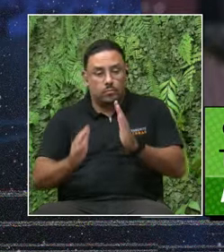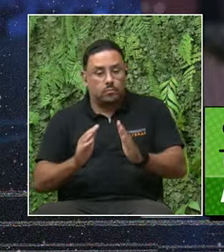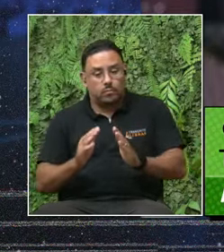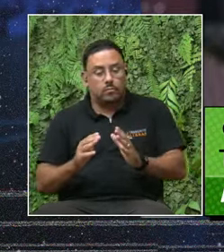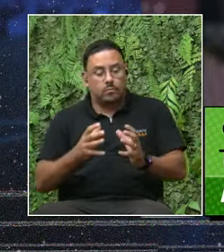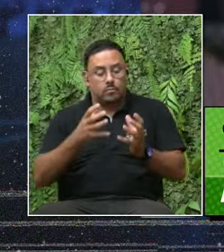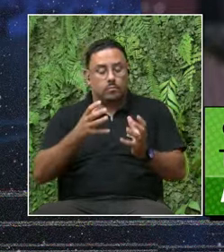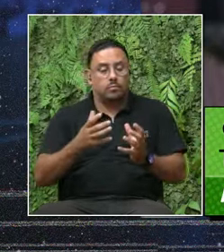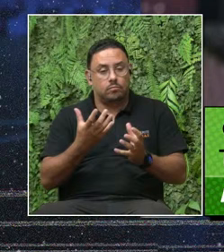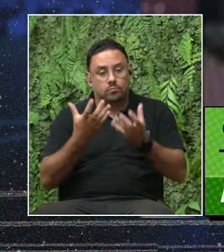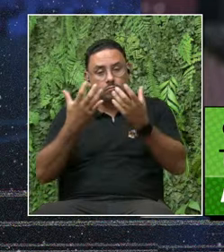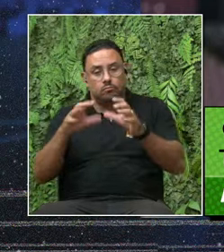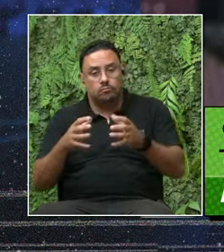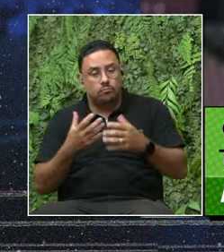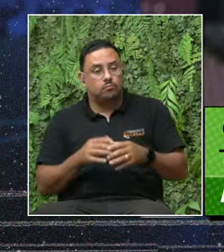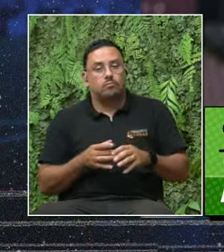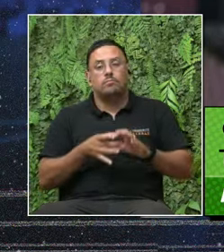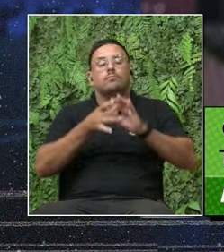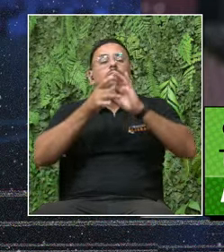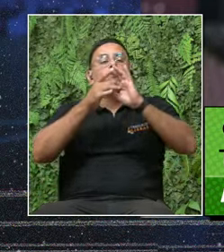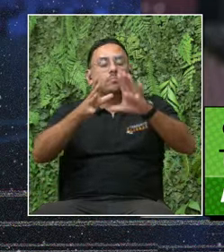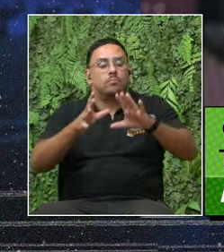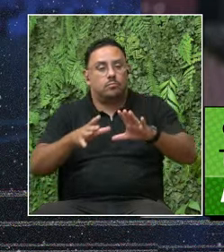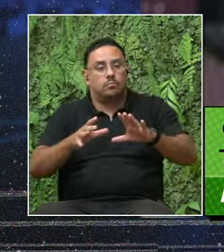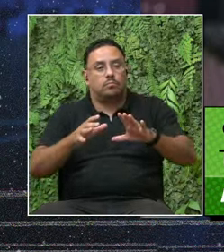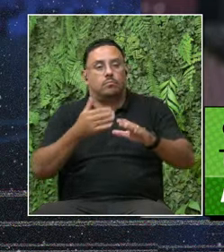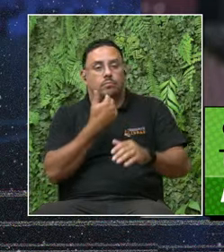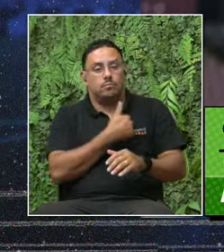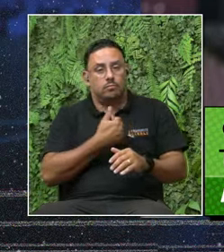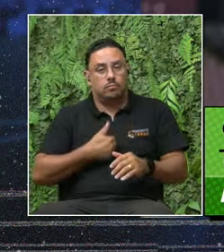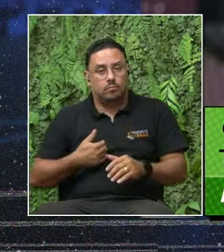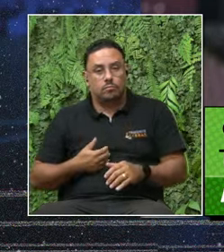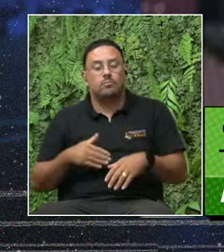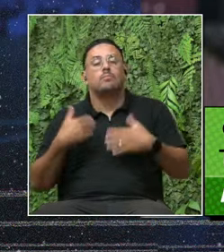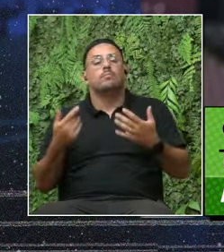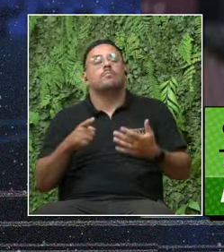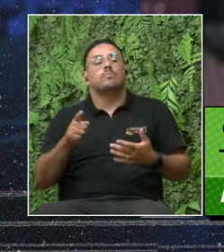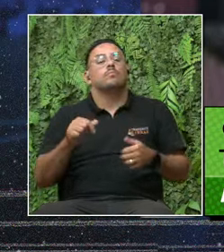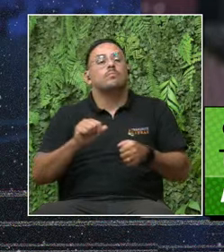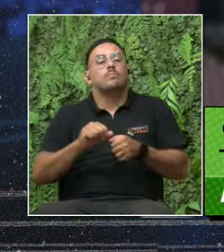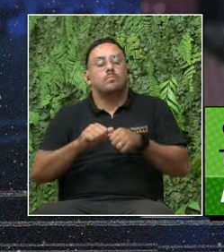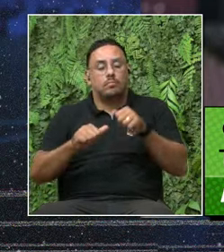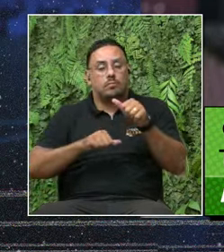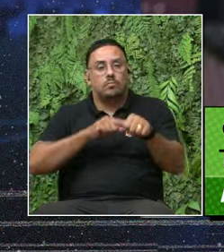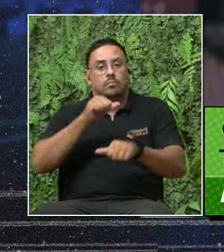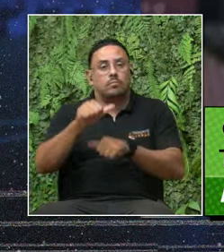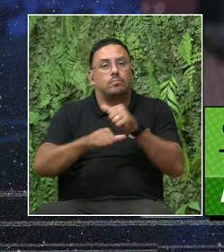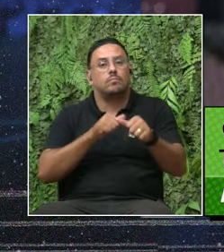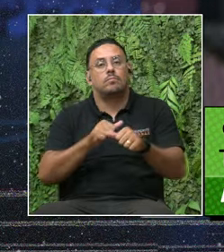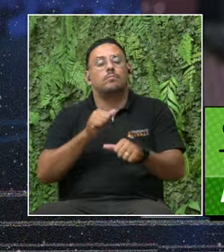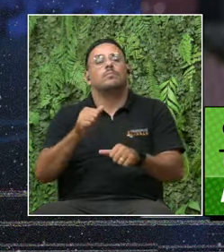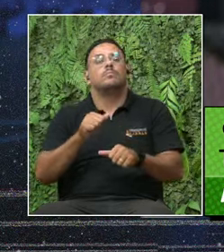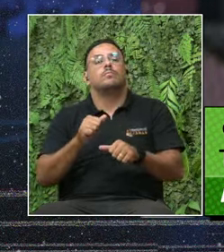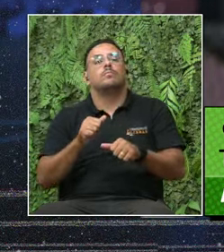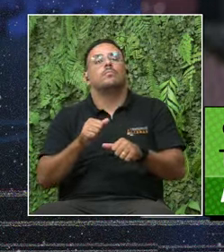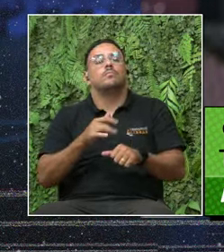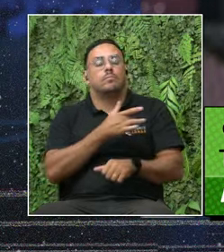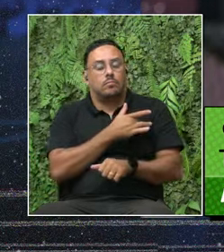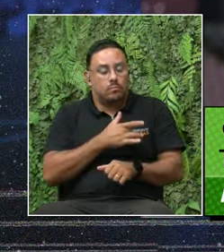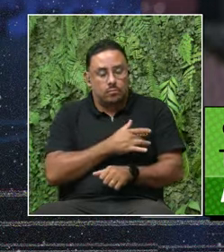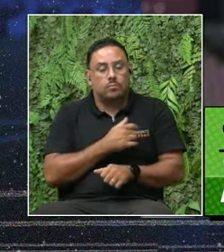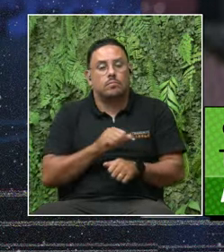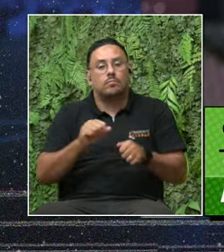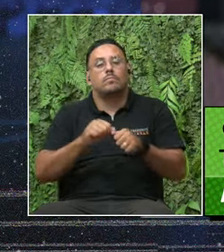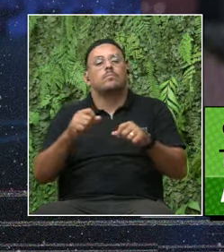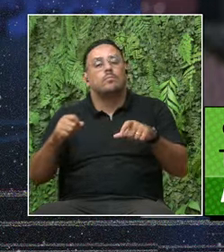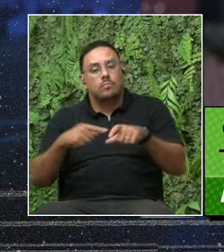a bola deixando o Atlético tomar a maioria das atitudes e a partir do momento que você faz alteração era quando o Cruzeiro vivia o seu melhor momento tinha feito